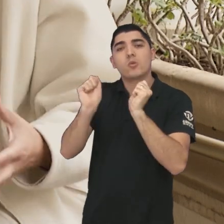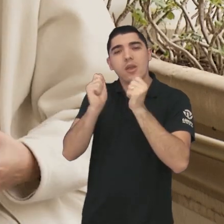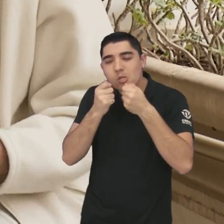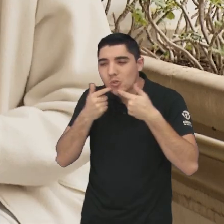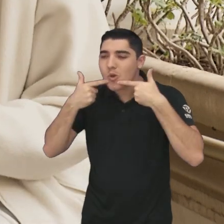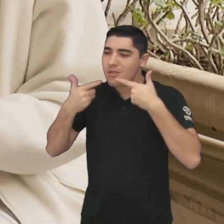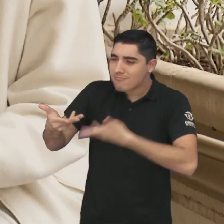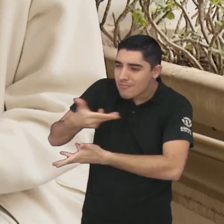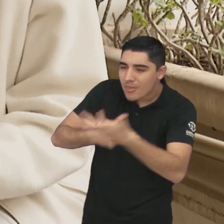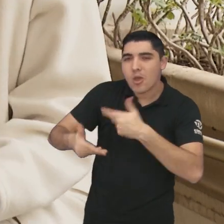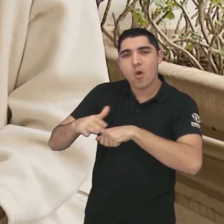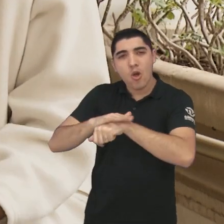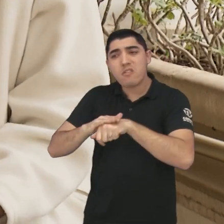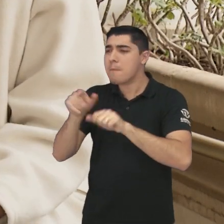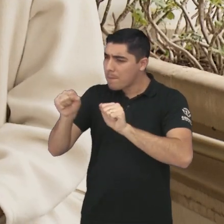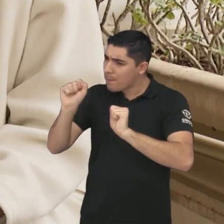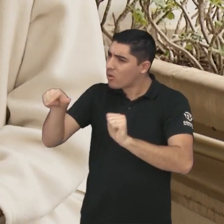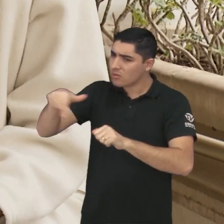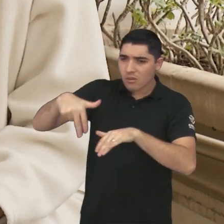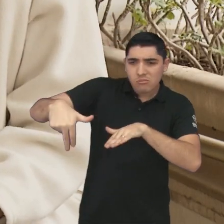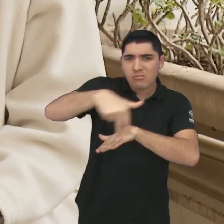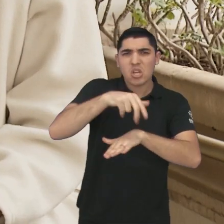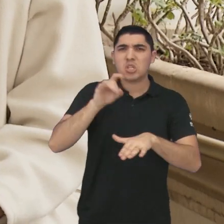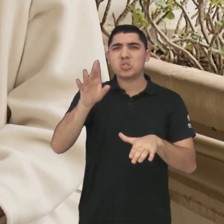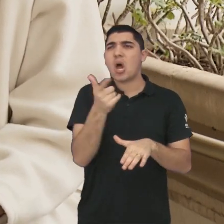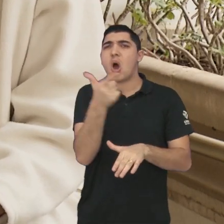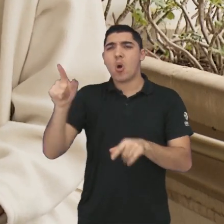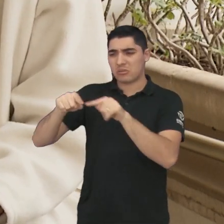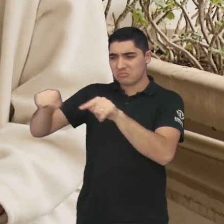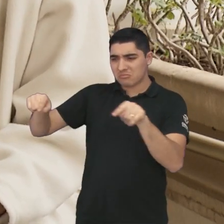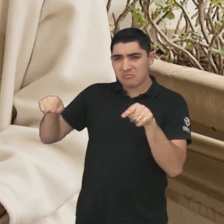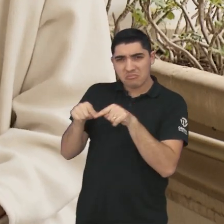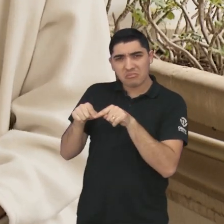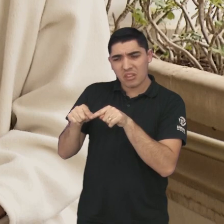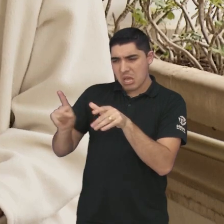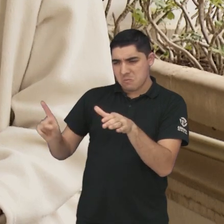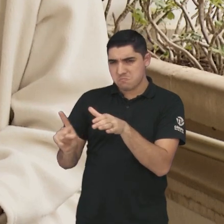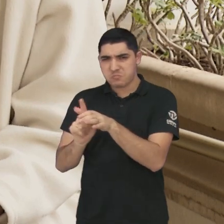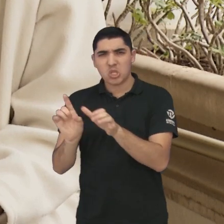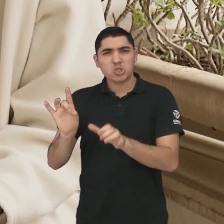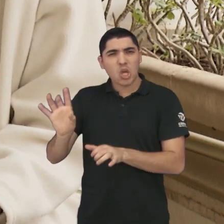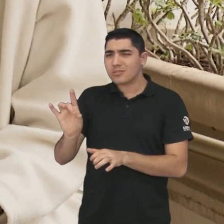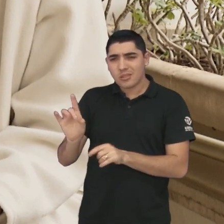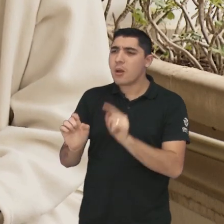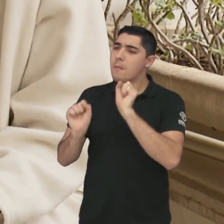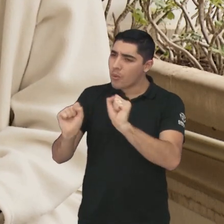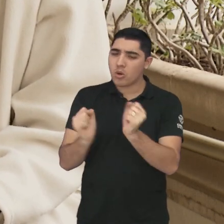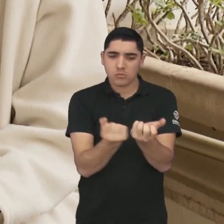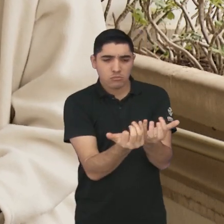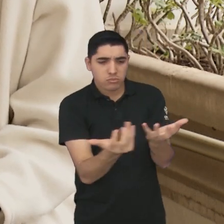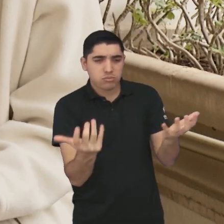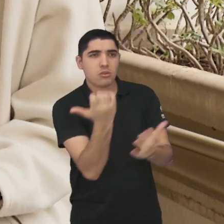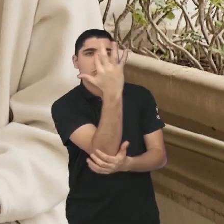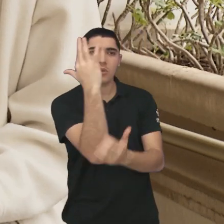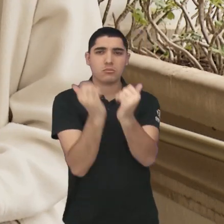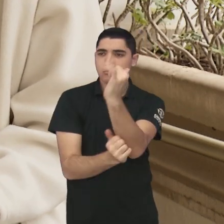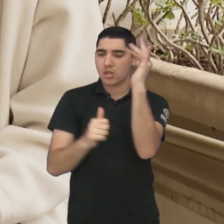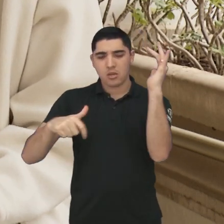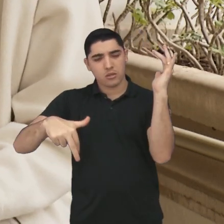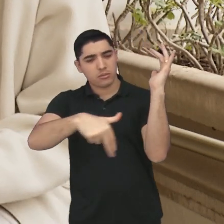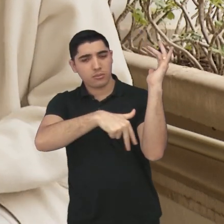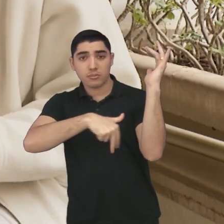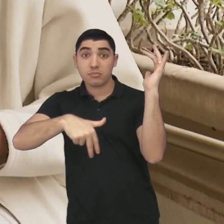se fosse, como a gente quando começou o Covid, né, ia como se fosse uma roupa da NASA, assim, todo protegido. Quando as irmãs chegaram lá, a primeira coisa que elas